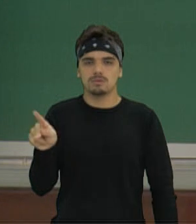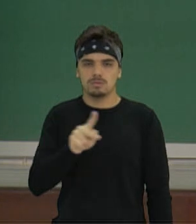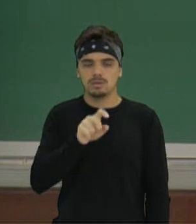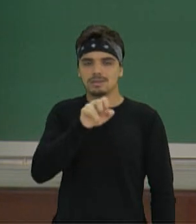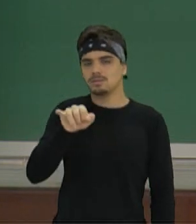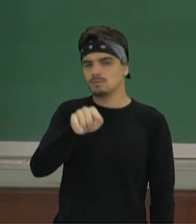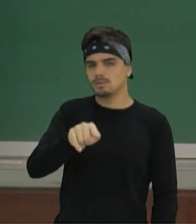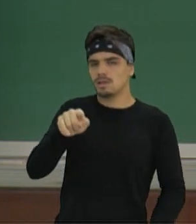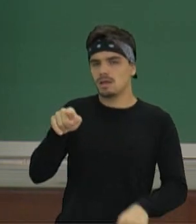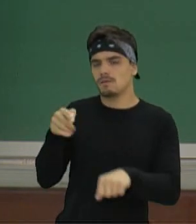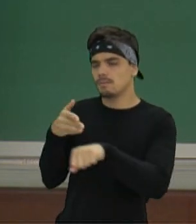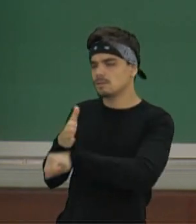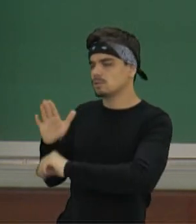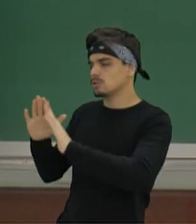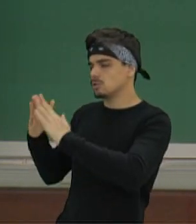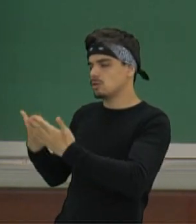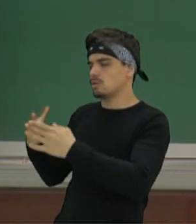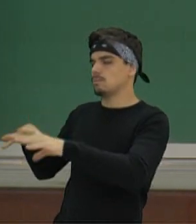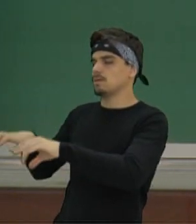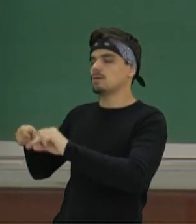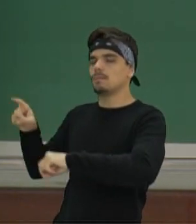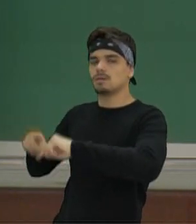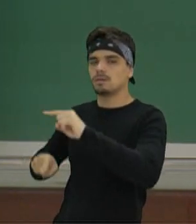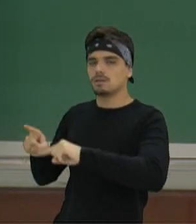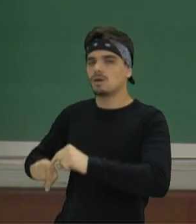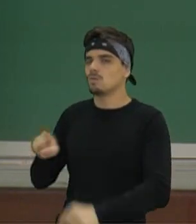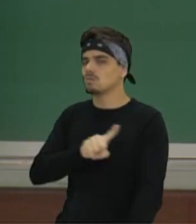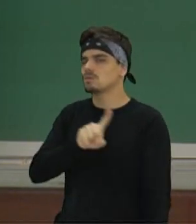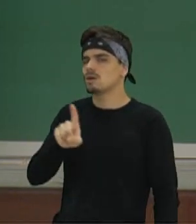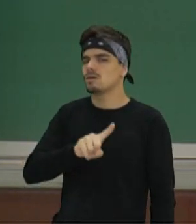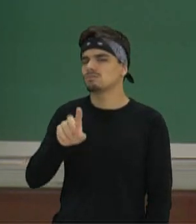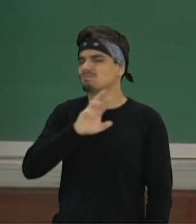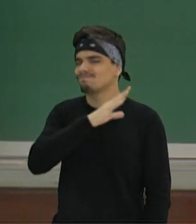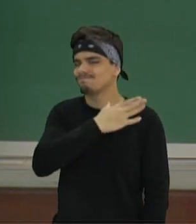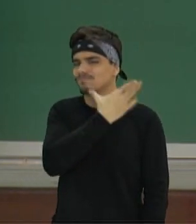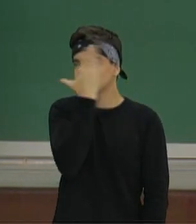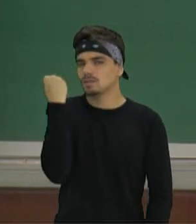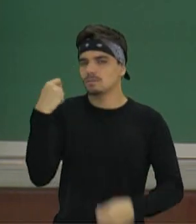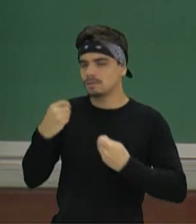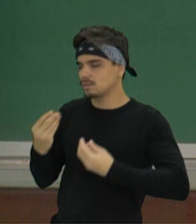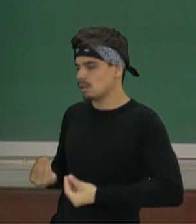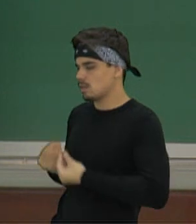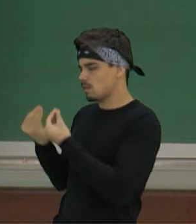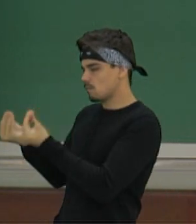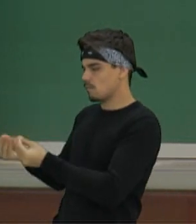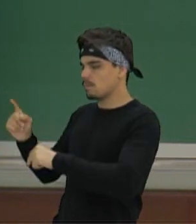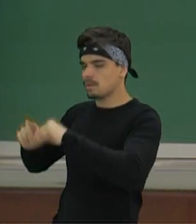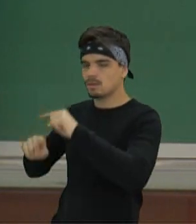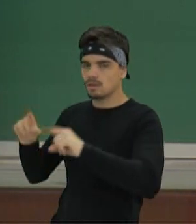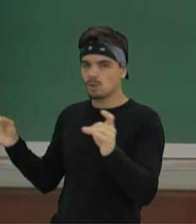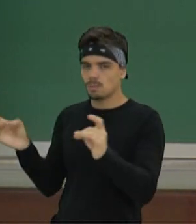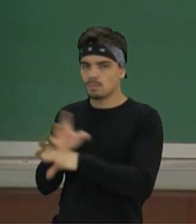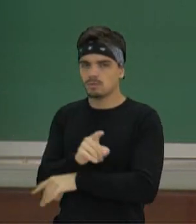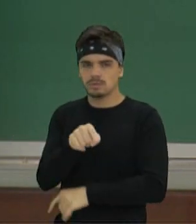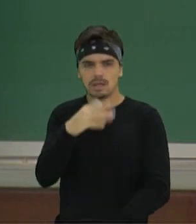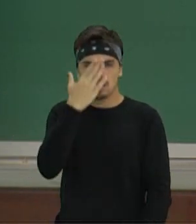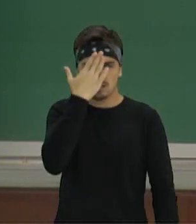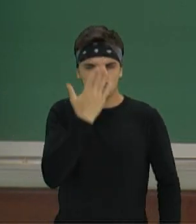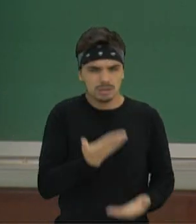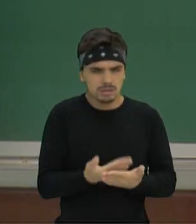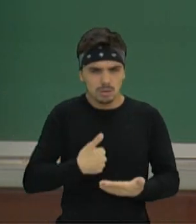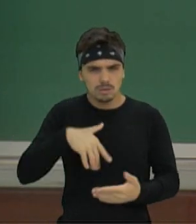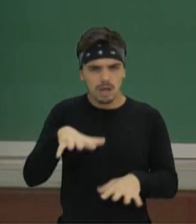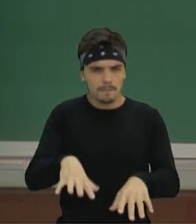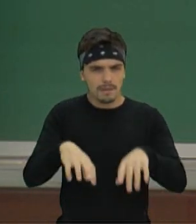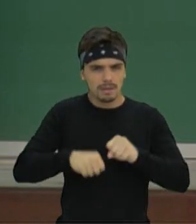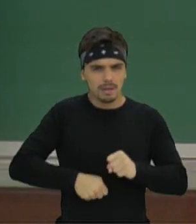trilhas pedagógicas, não esqueçam de que vocês precisam devolver esse material feito. Acredita que eu já recebi trilhas de alunos meus,